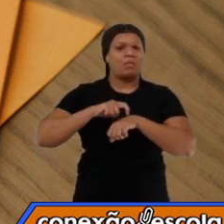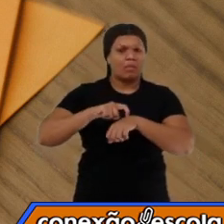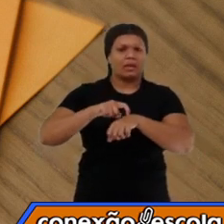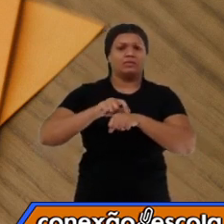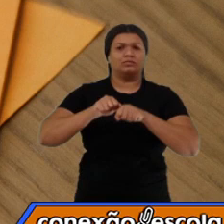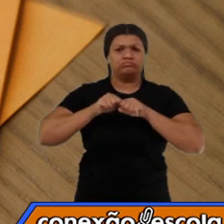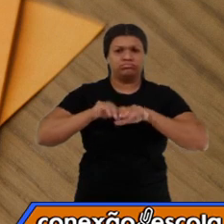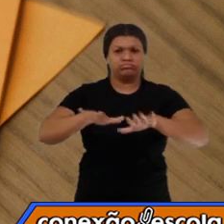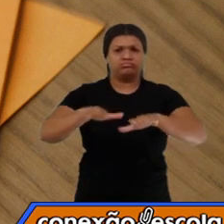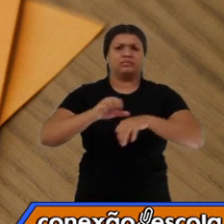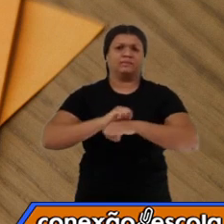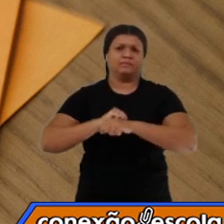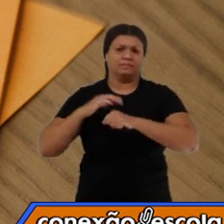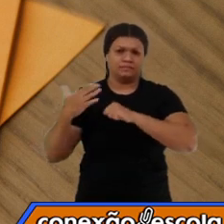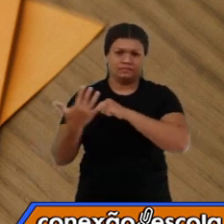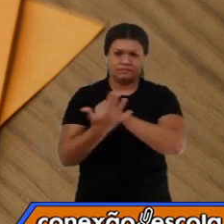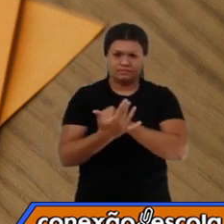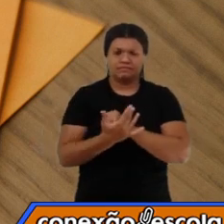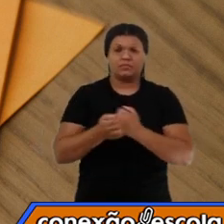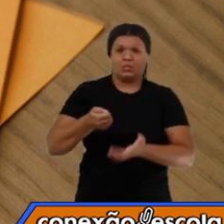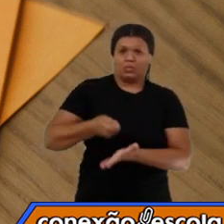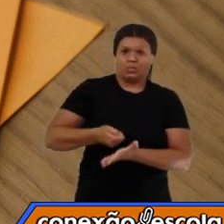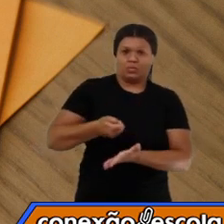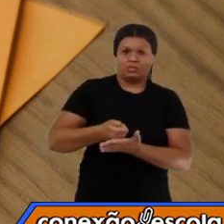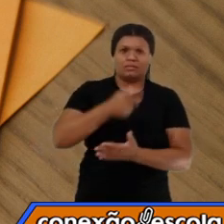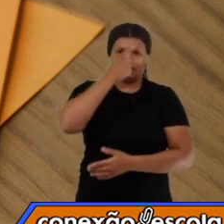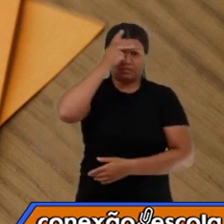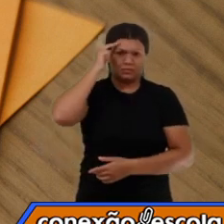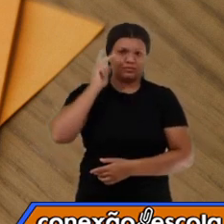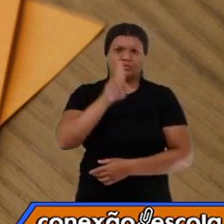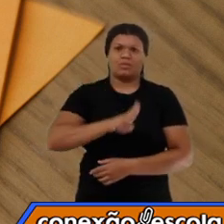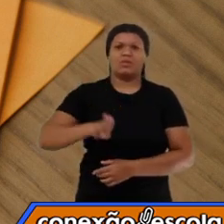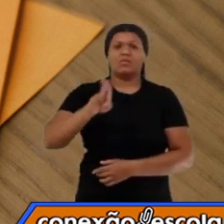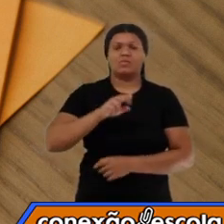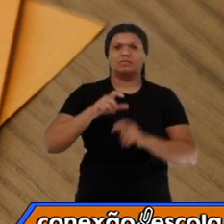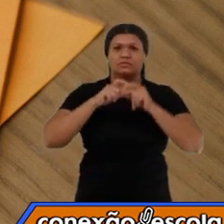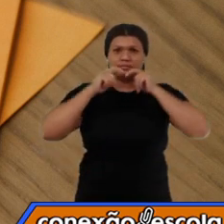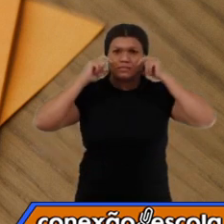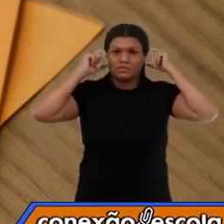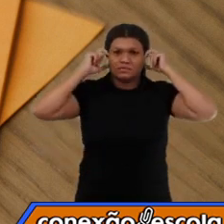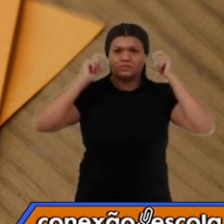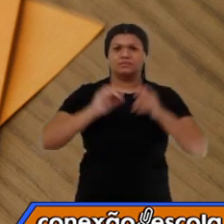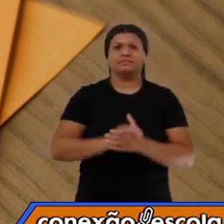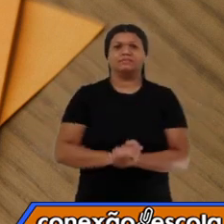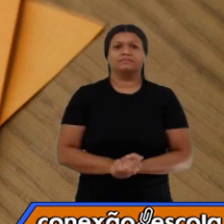pandemia, no qual é exigido que as pessoas usem máscara. Vamos lá?